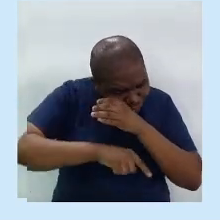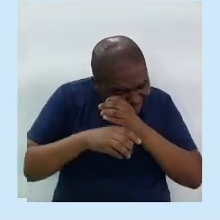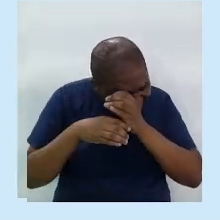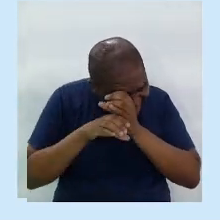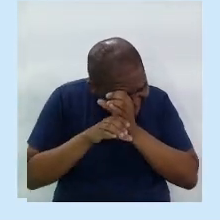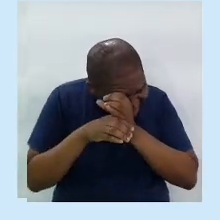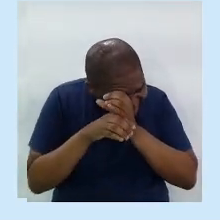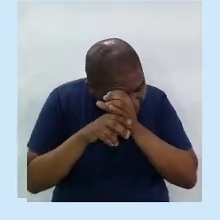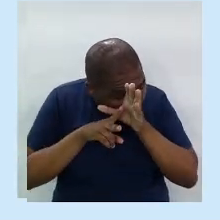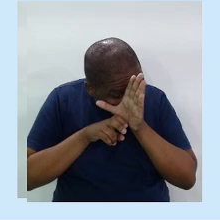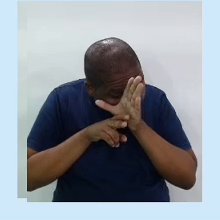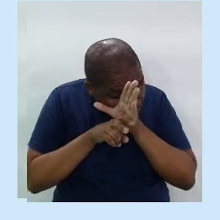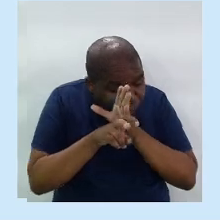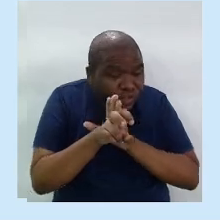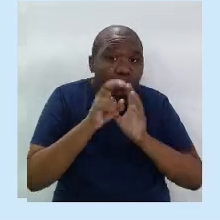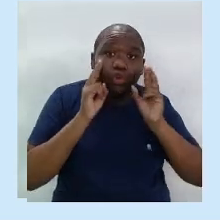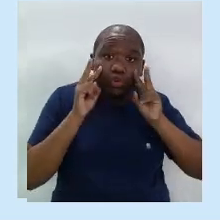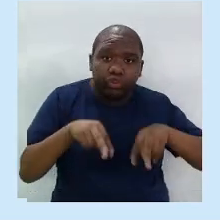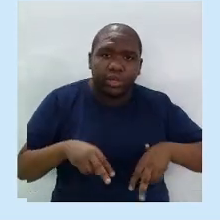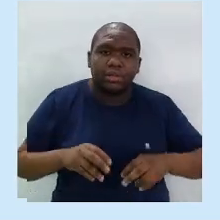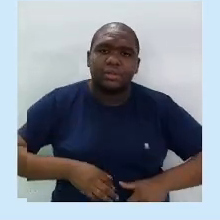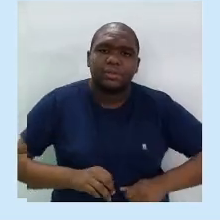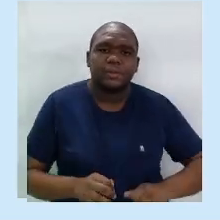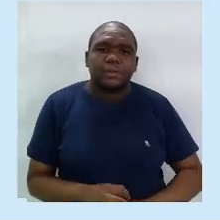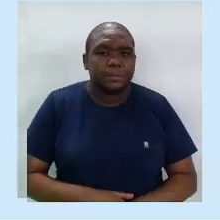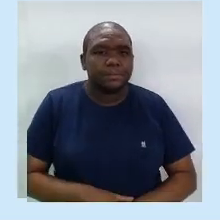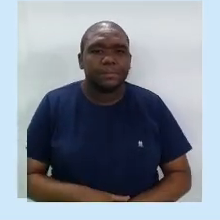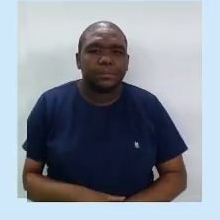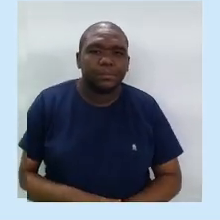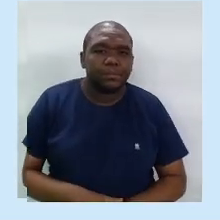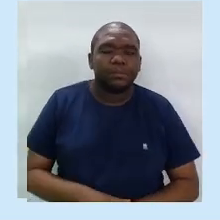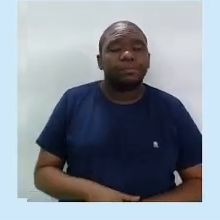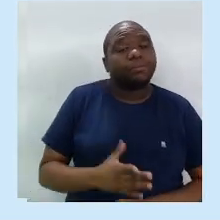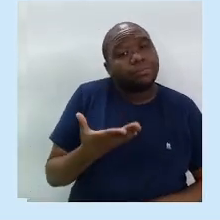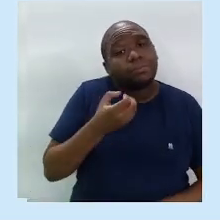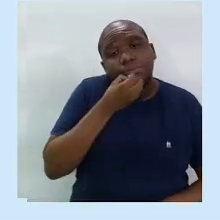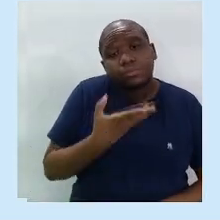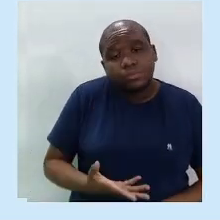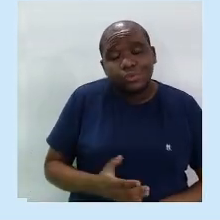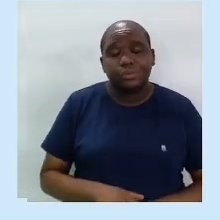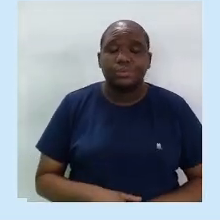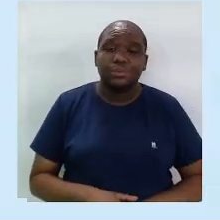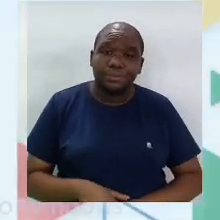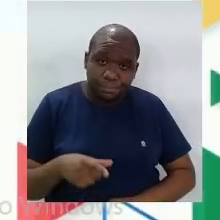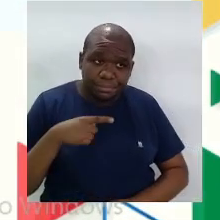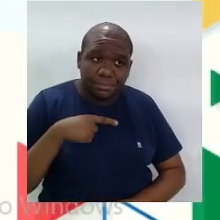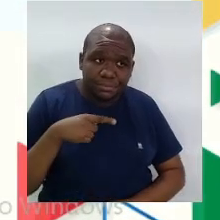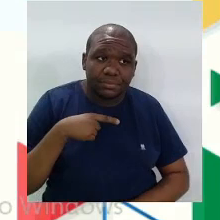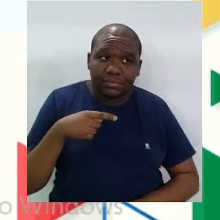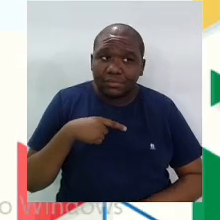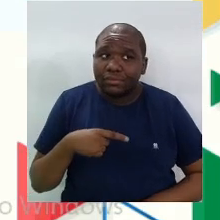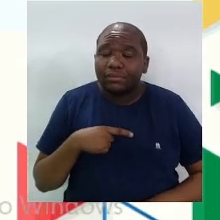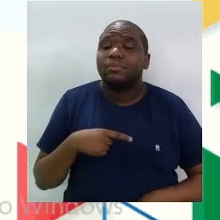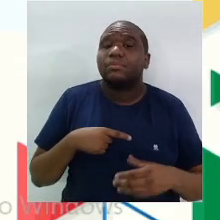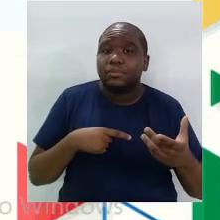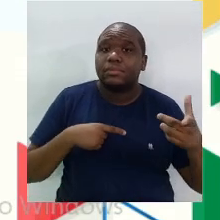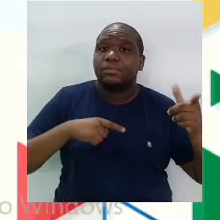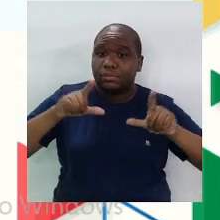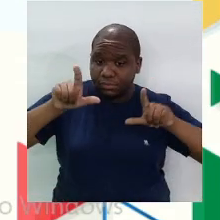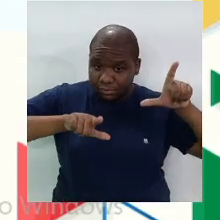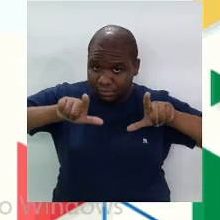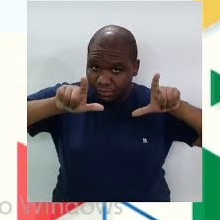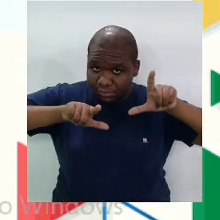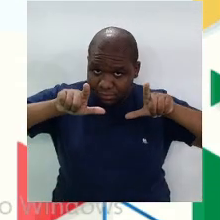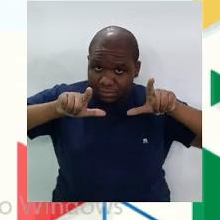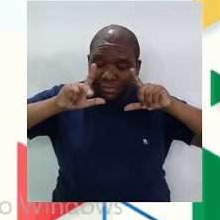observado nesse microscópio eletrônico. Bom, aí na telinha eu gostaria que vocês